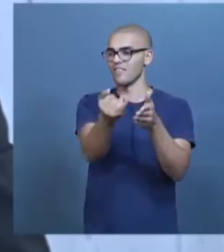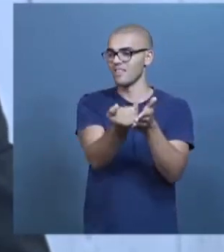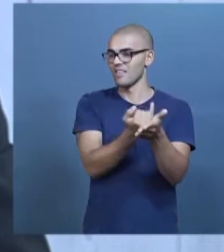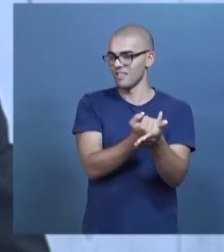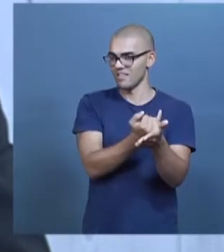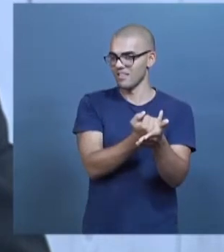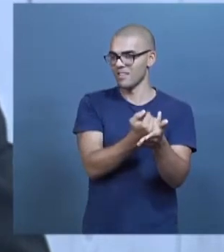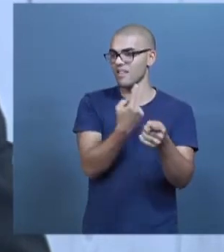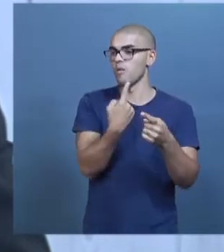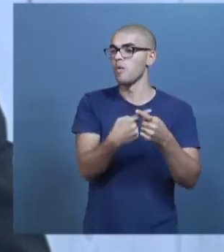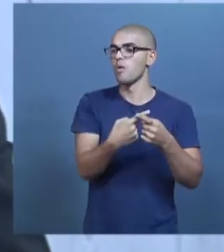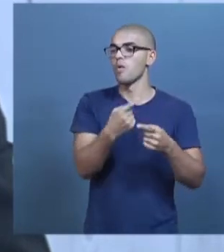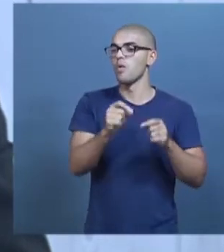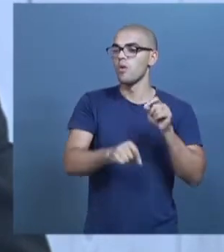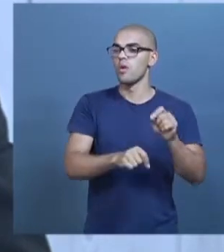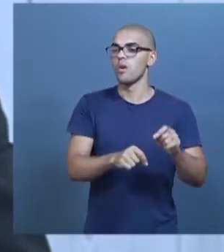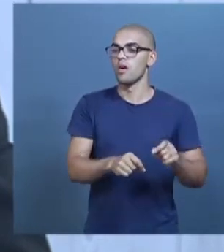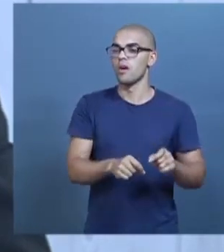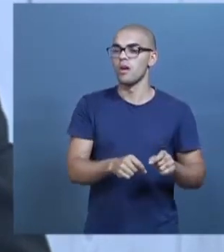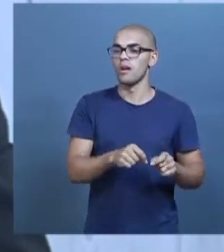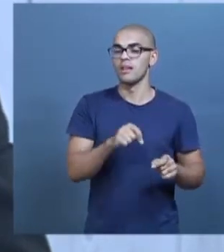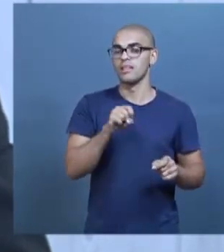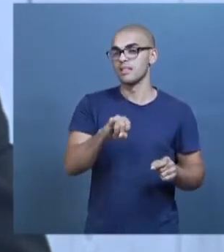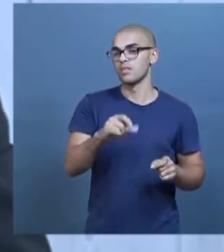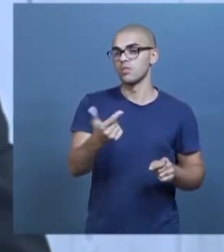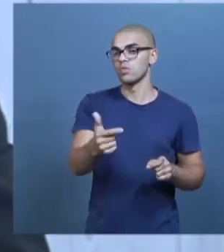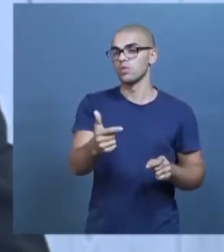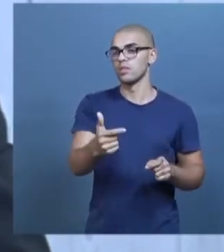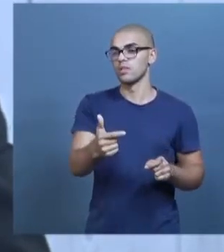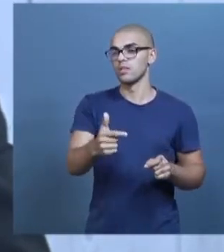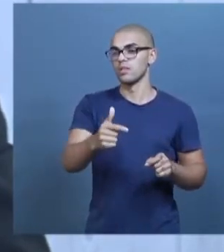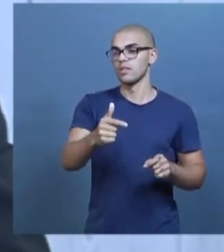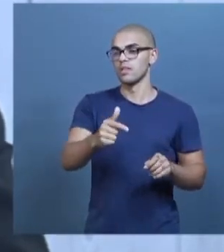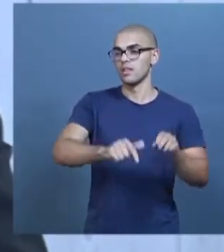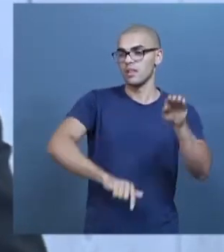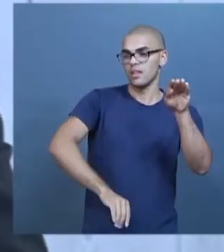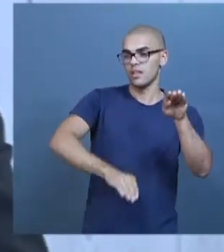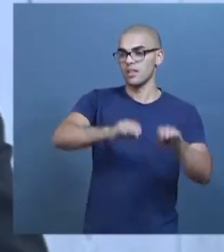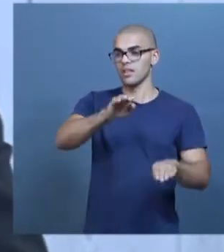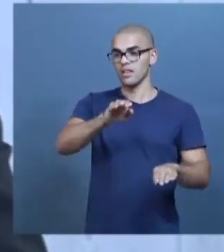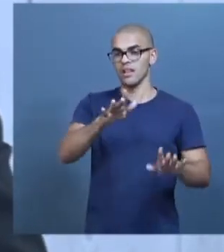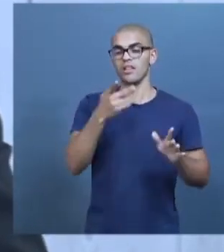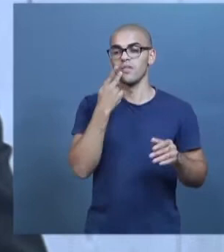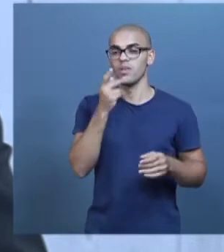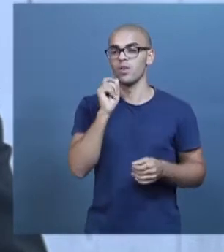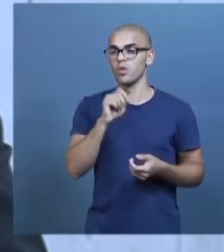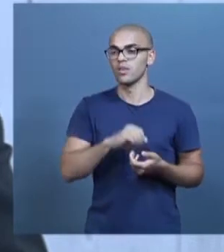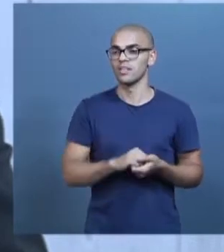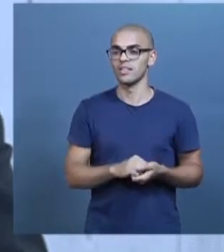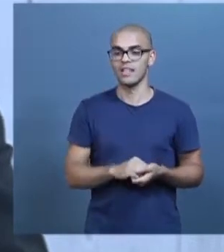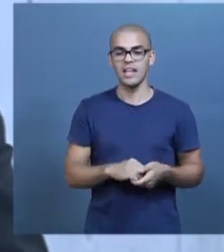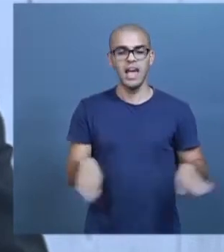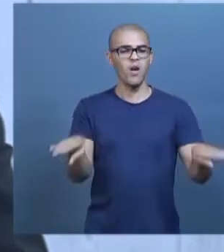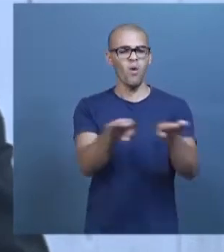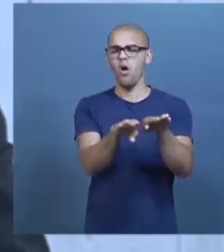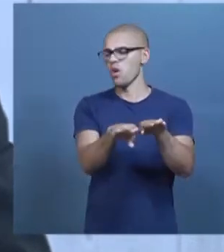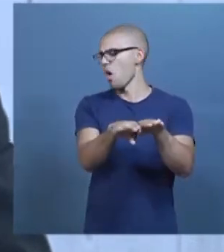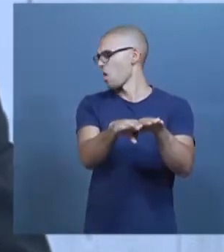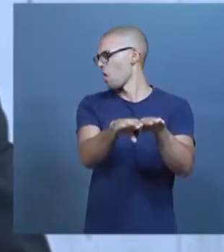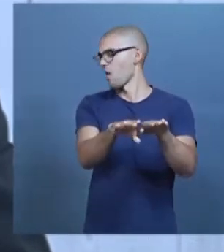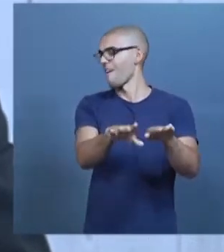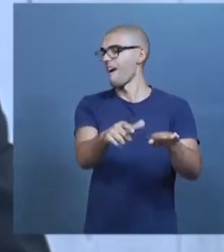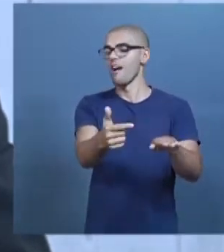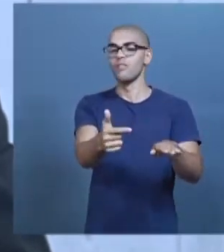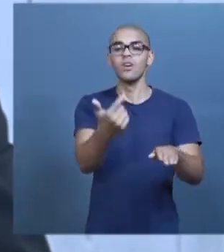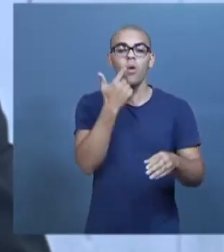opção, como ele não tem como distinguir, então cobra-se de todo mundo sem saber a condição de pagamento. E